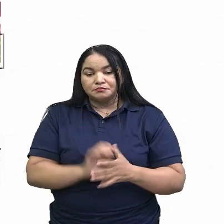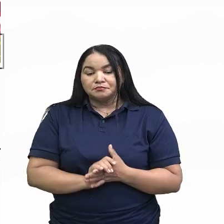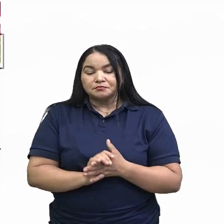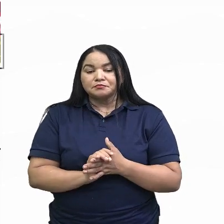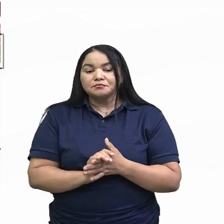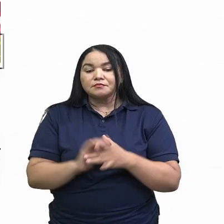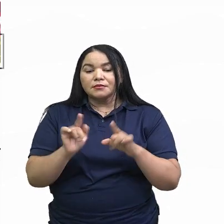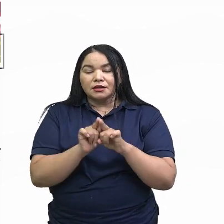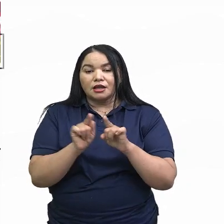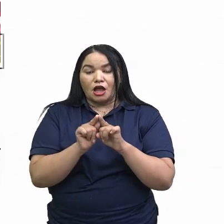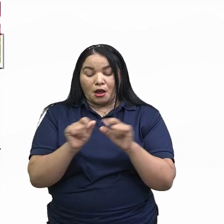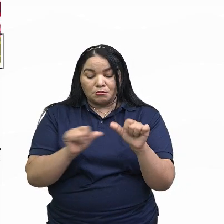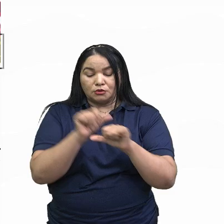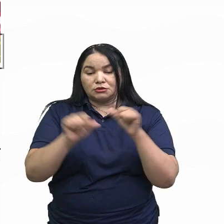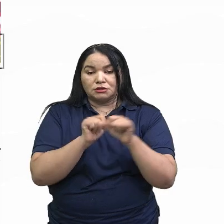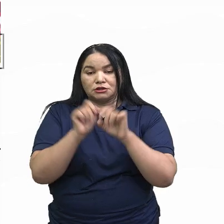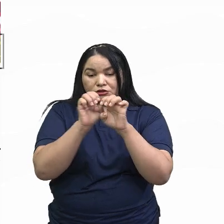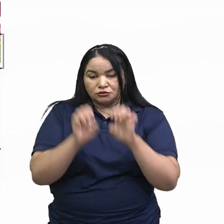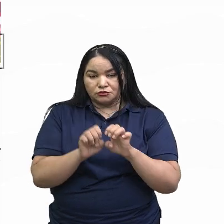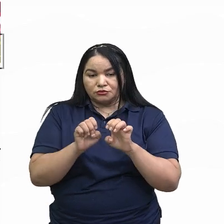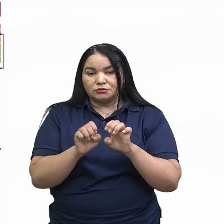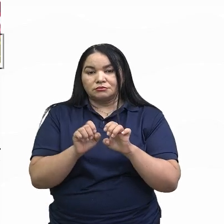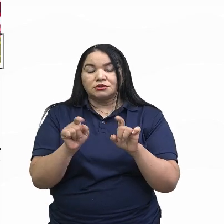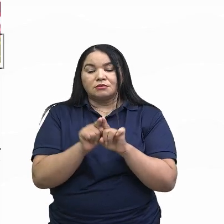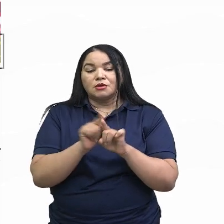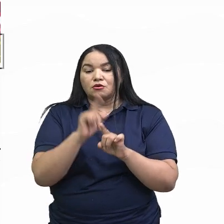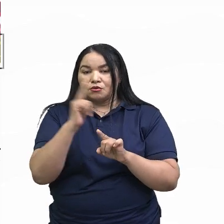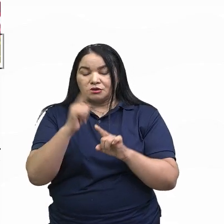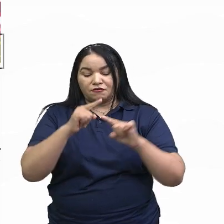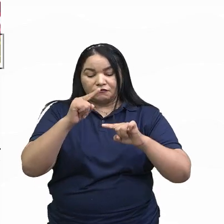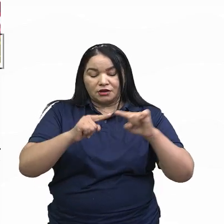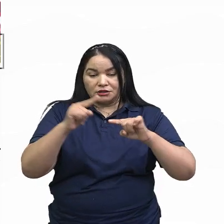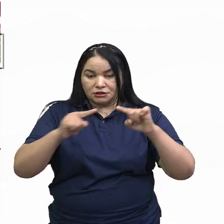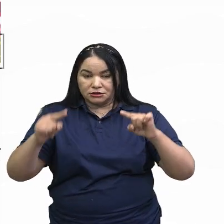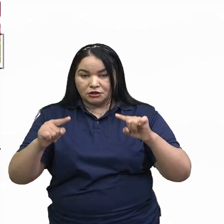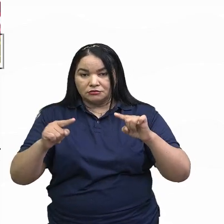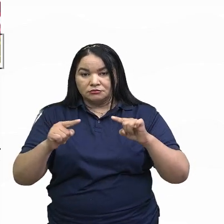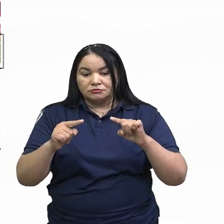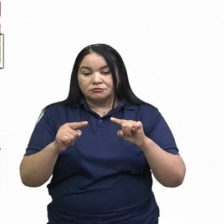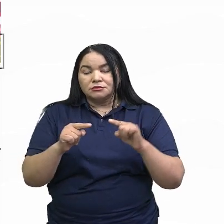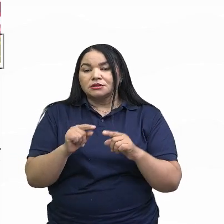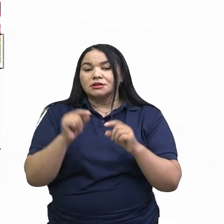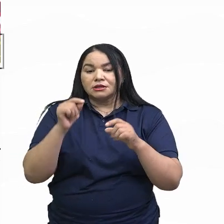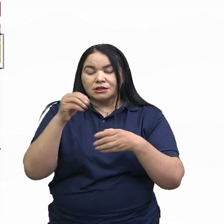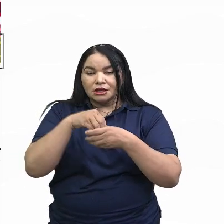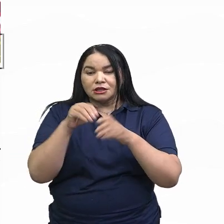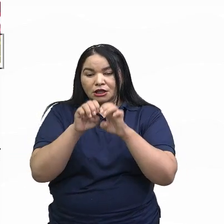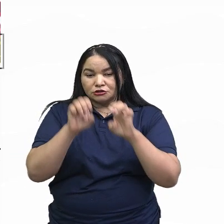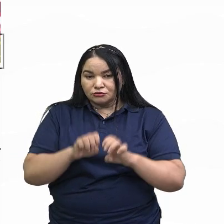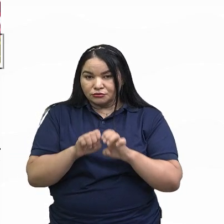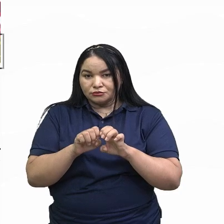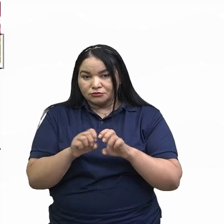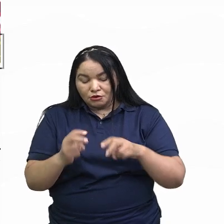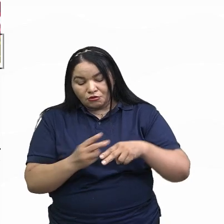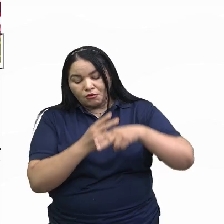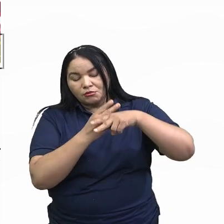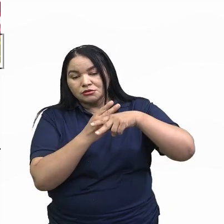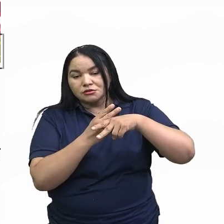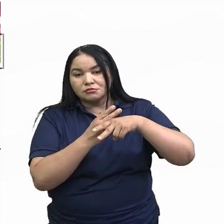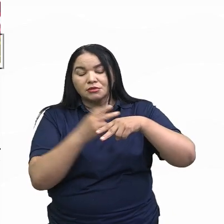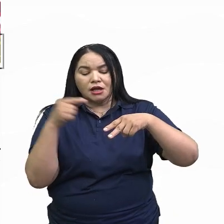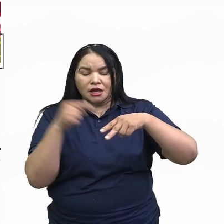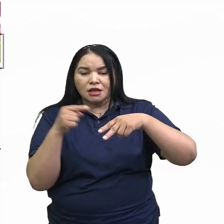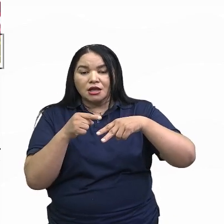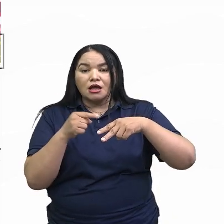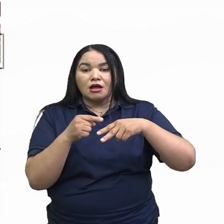às mutações estruturais? Elas causam variações na estrutura dos cromossomos, afetando o arranjo ou o